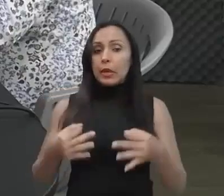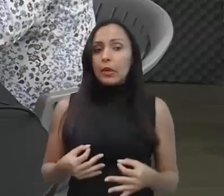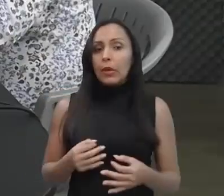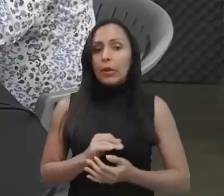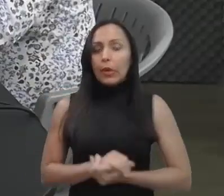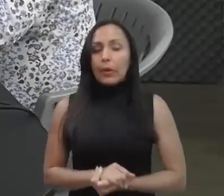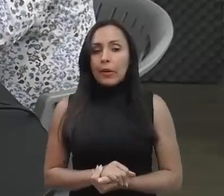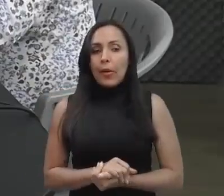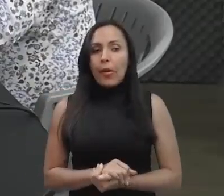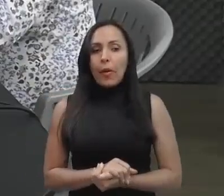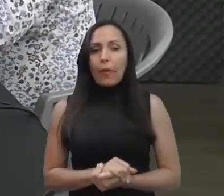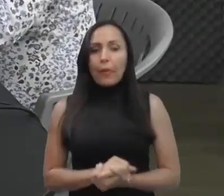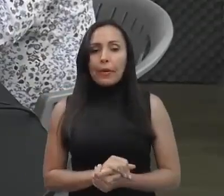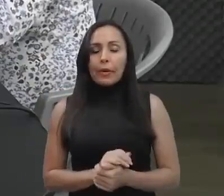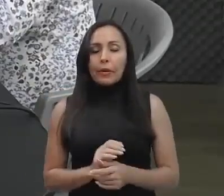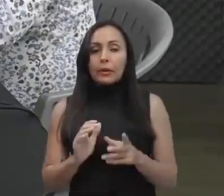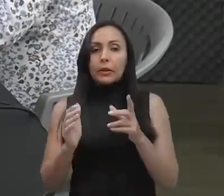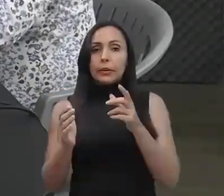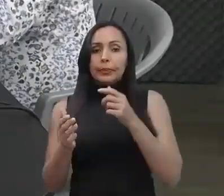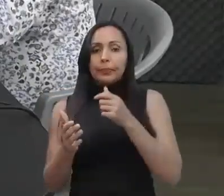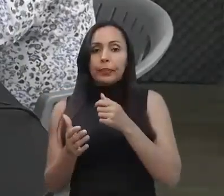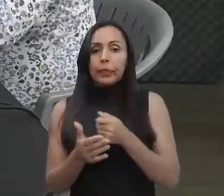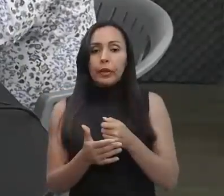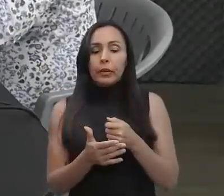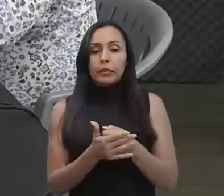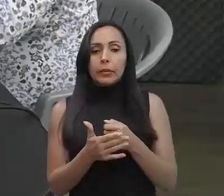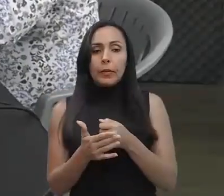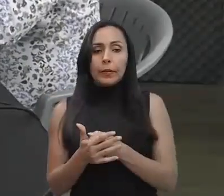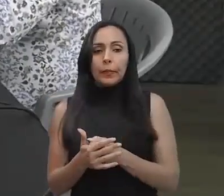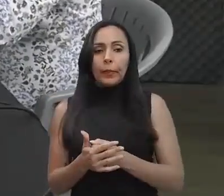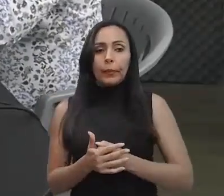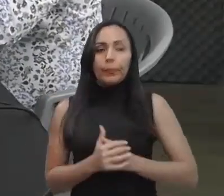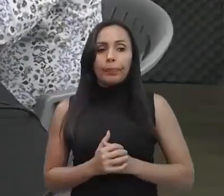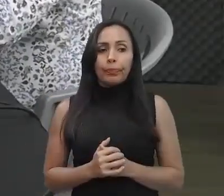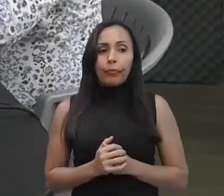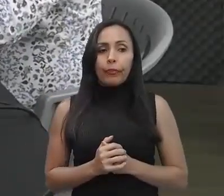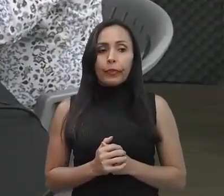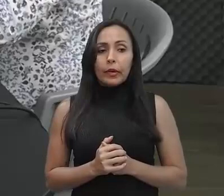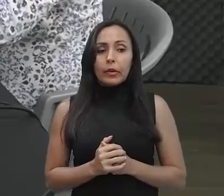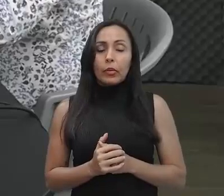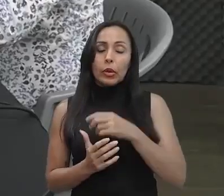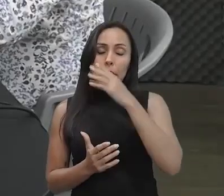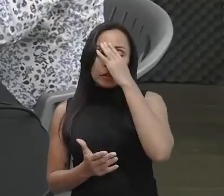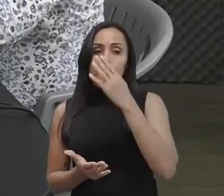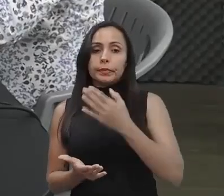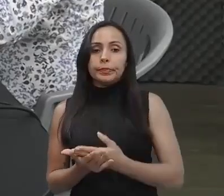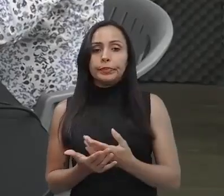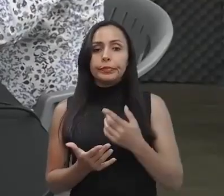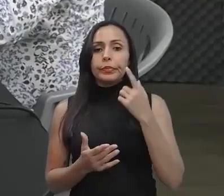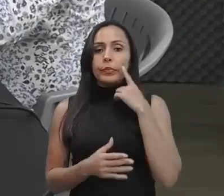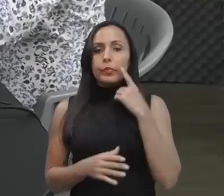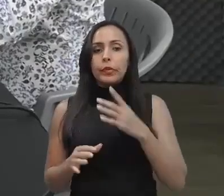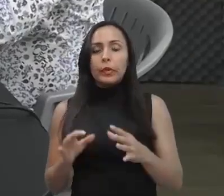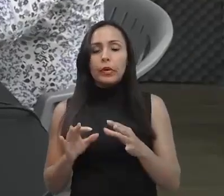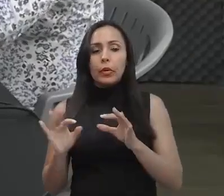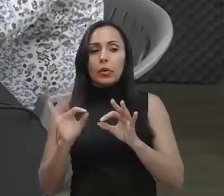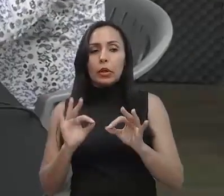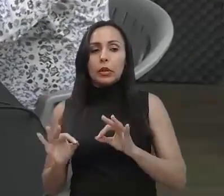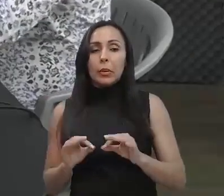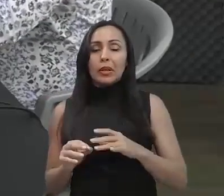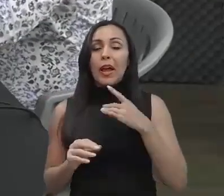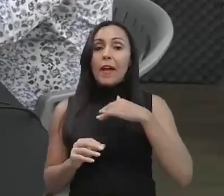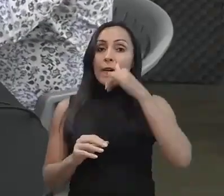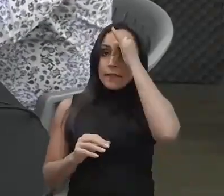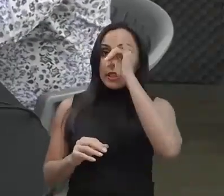enfim tentar desculpa é você acredito que vocês elaboram conteúdos no sentido de de de evitar antes da da